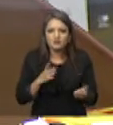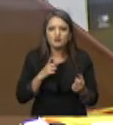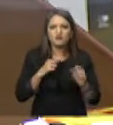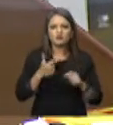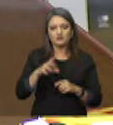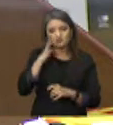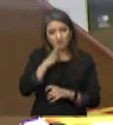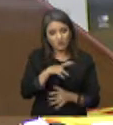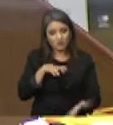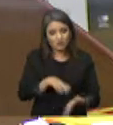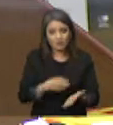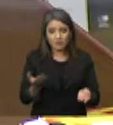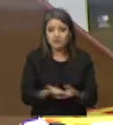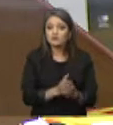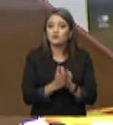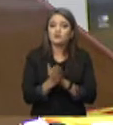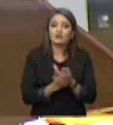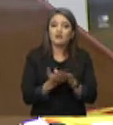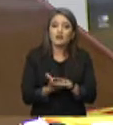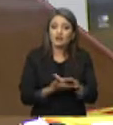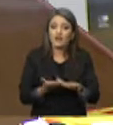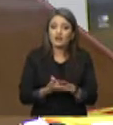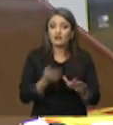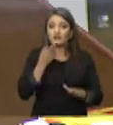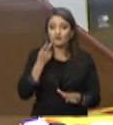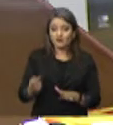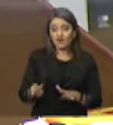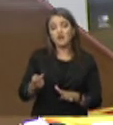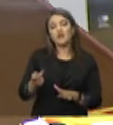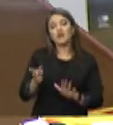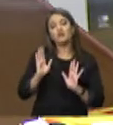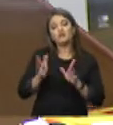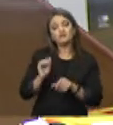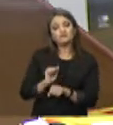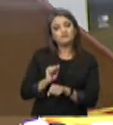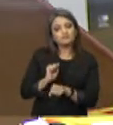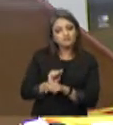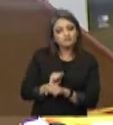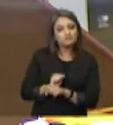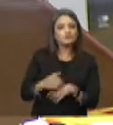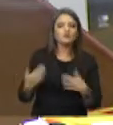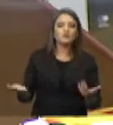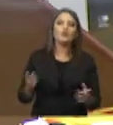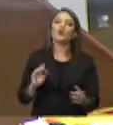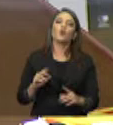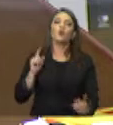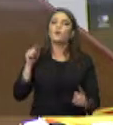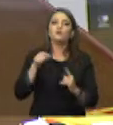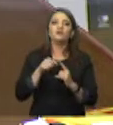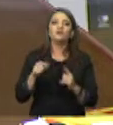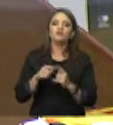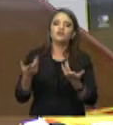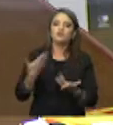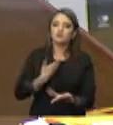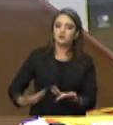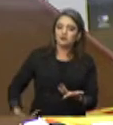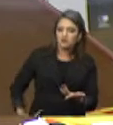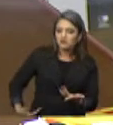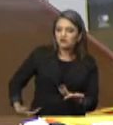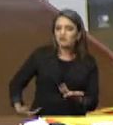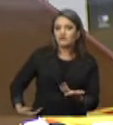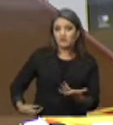administrativa podem ser aplicadas retroativamente a pretensão punitiva do Estado já estaria prescrita